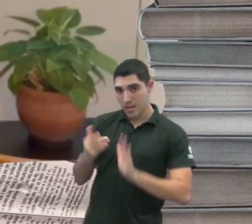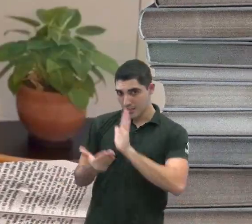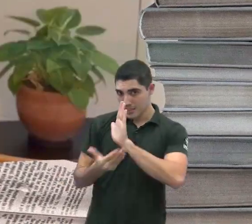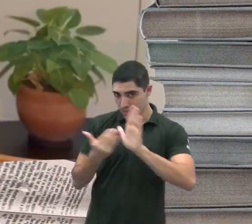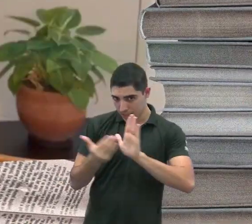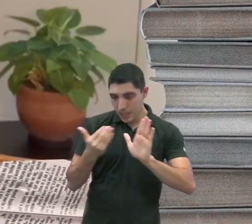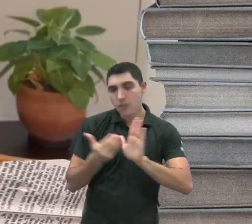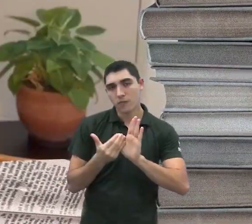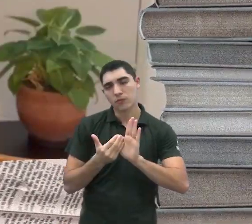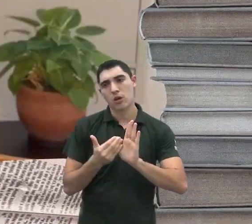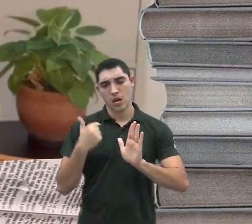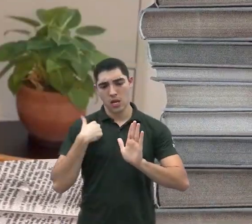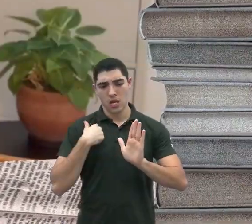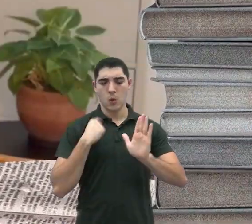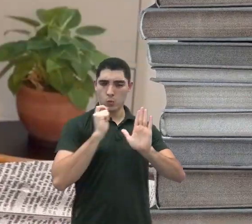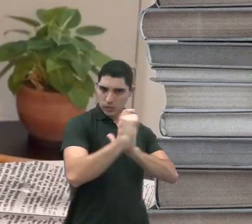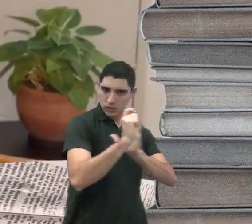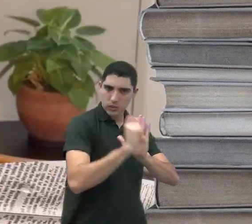foi escrito